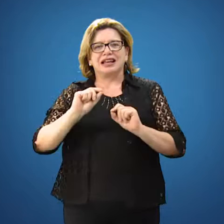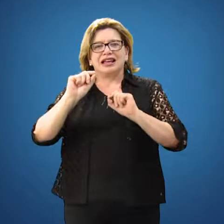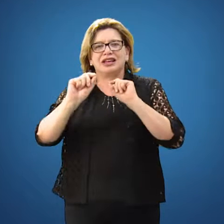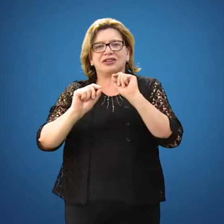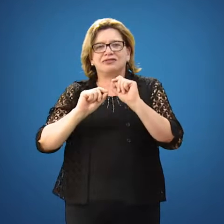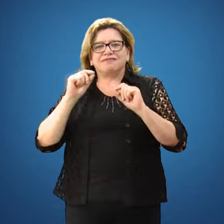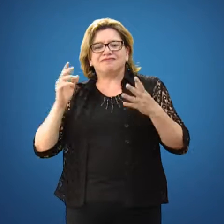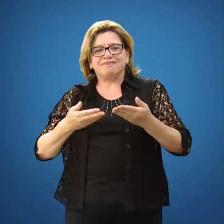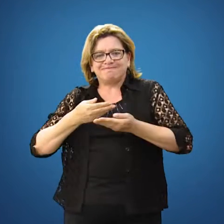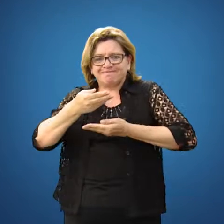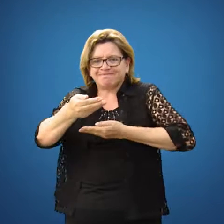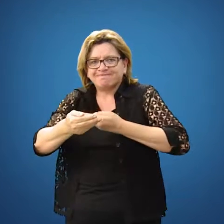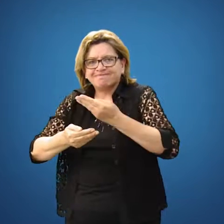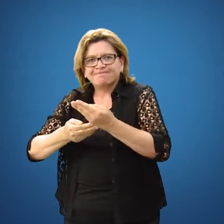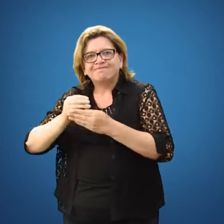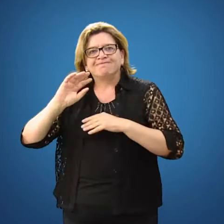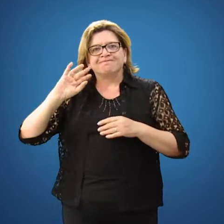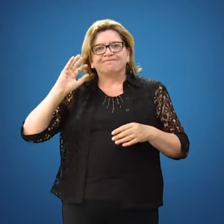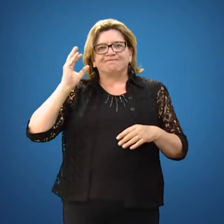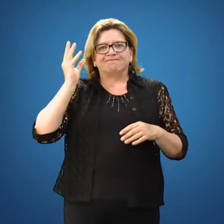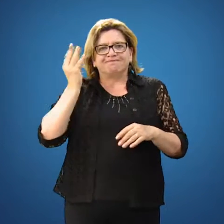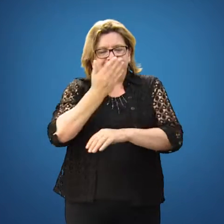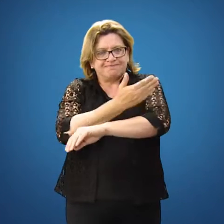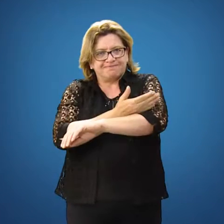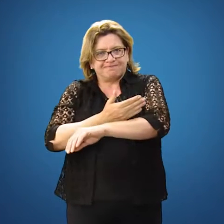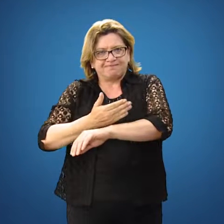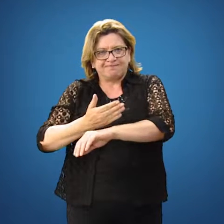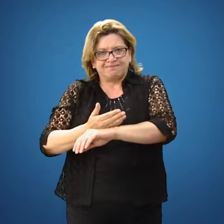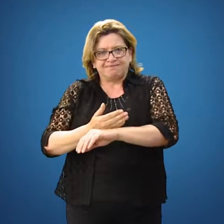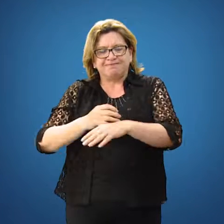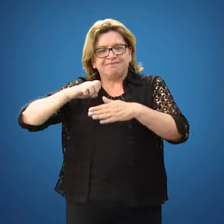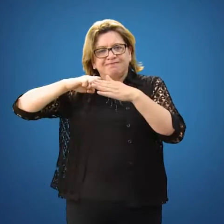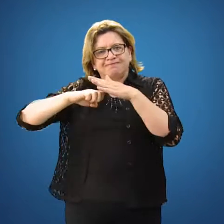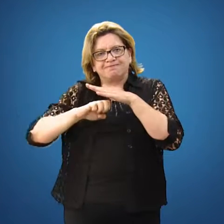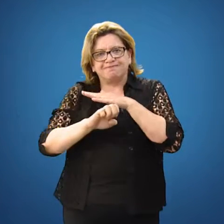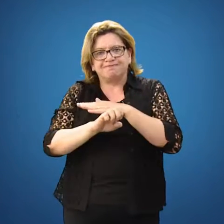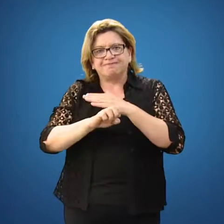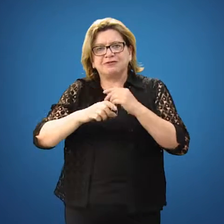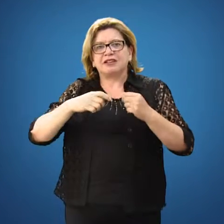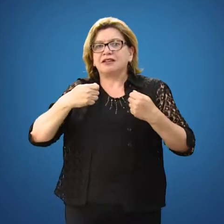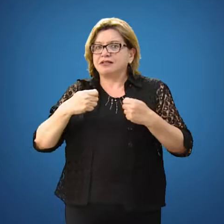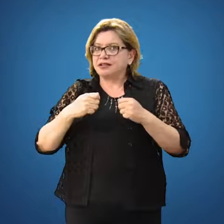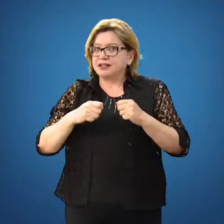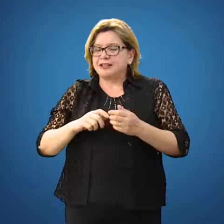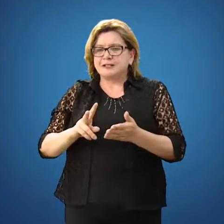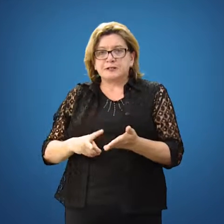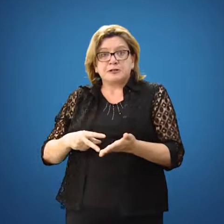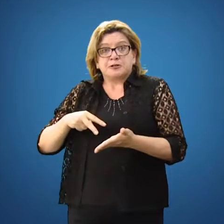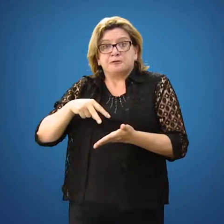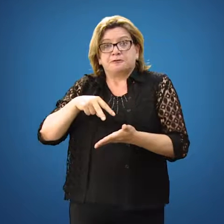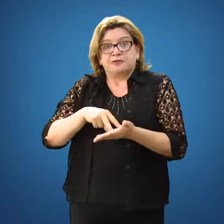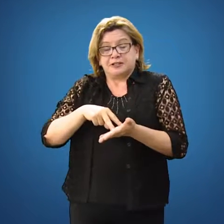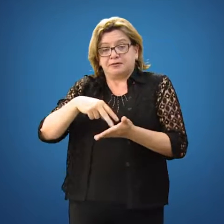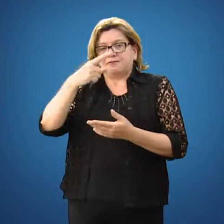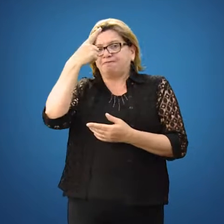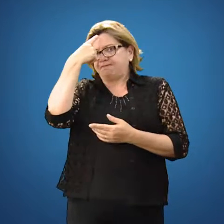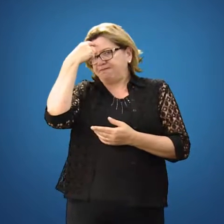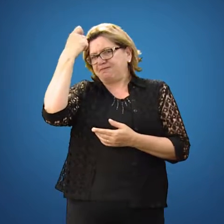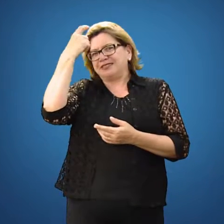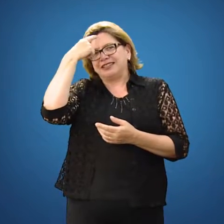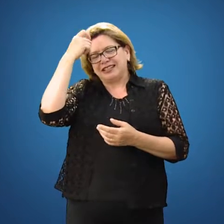Essa relação, na verdade, desse comportamento empreendedor exige perseverança,